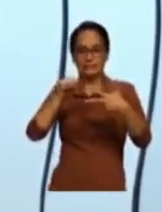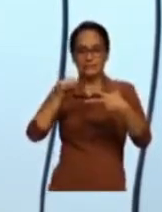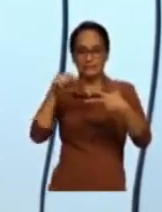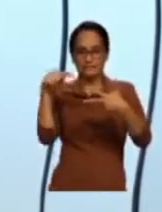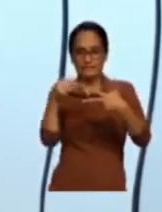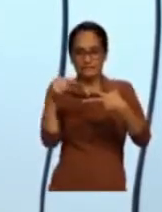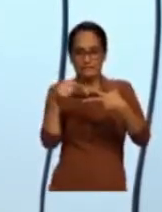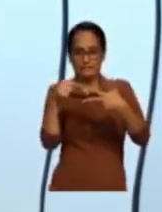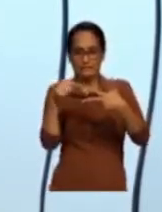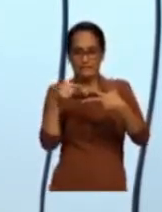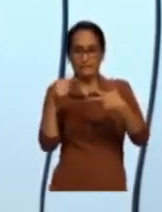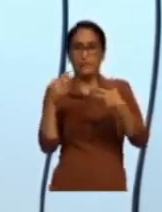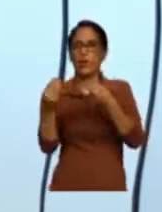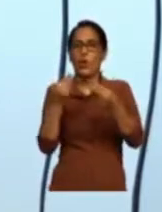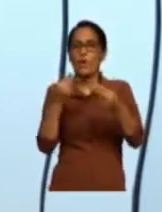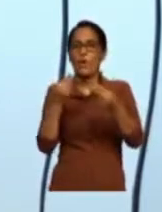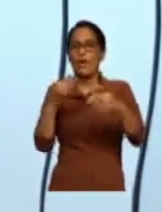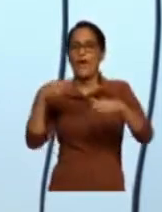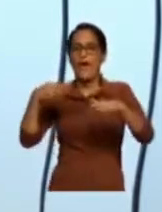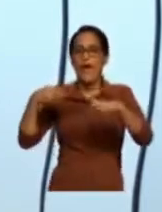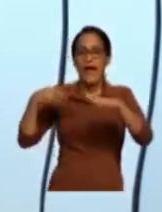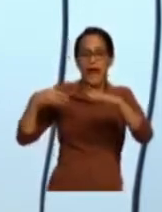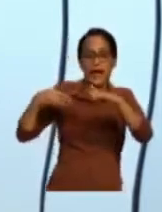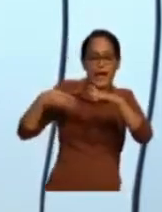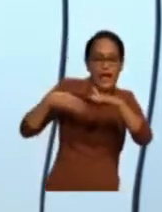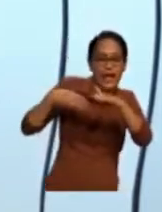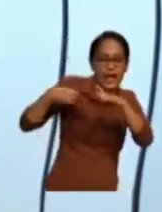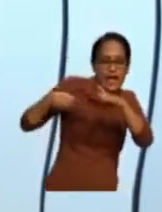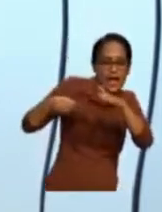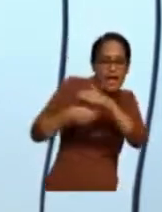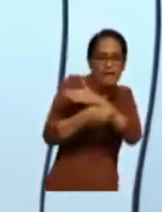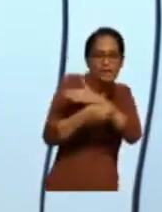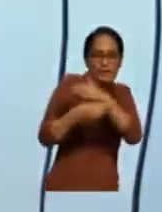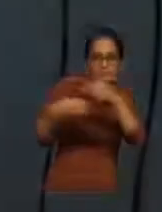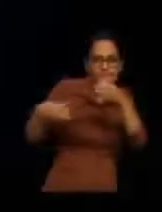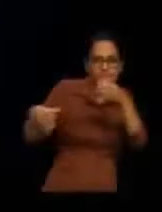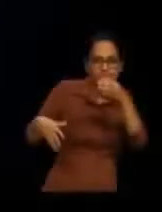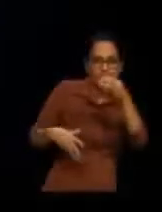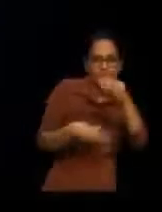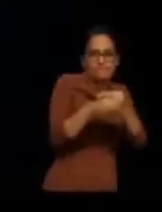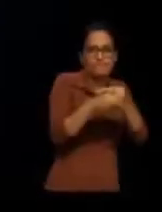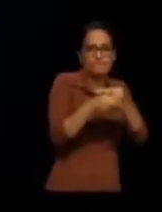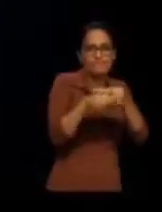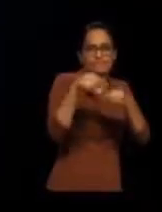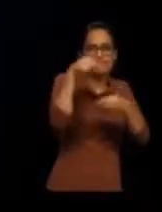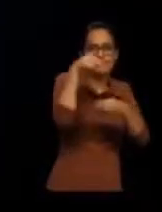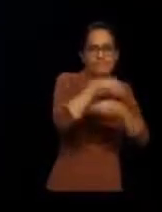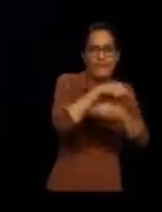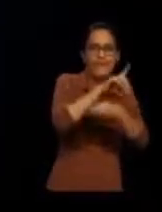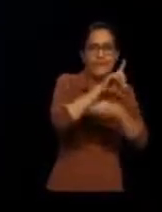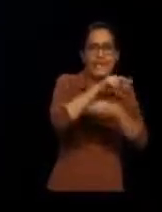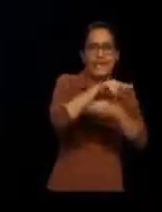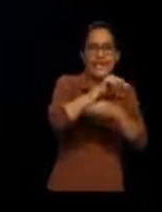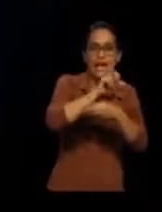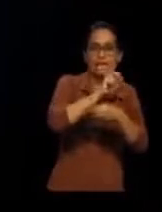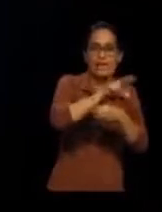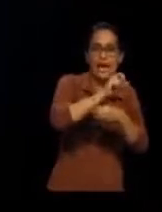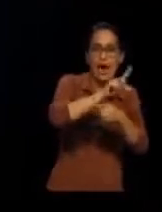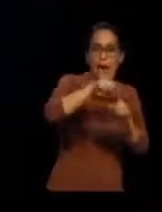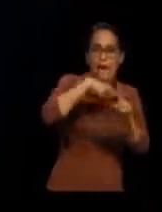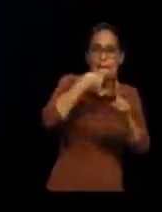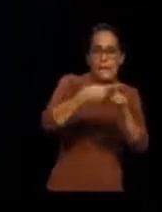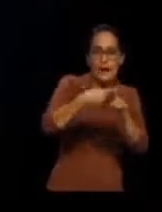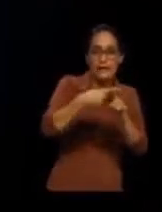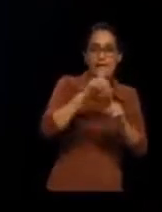fala. Integrase, lembra de integrar, juntar. Junta o DNA viral com o